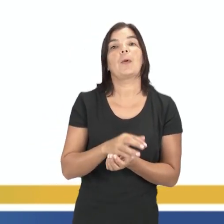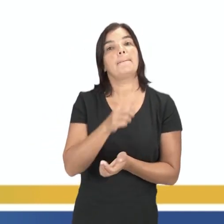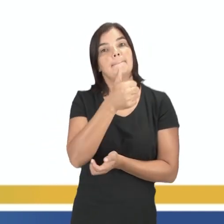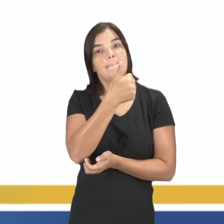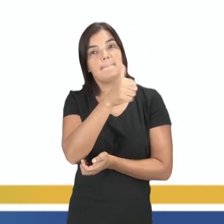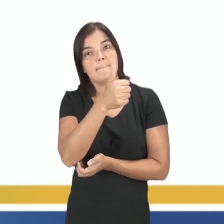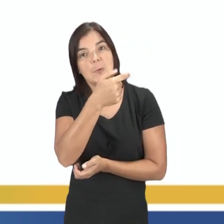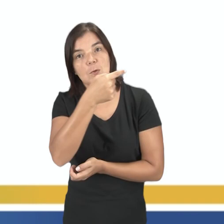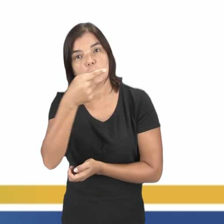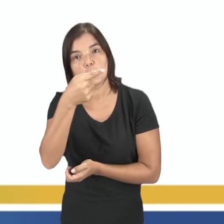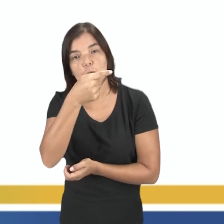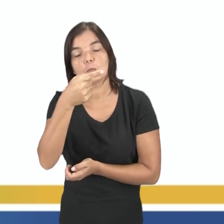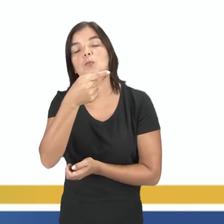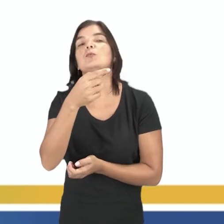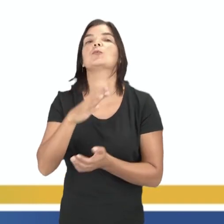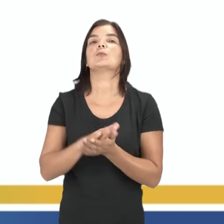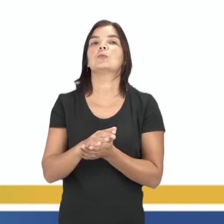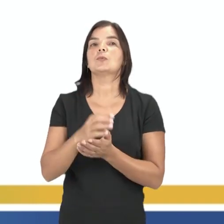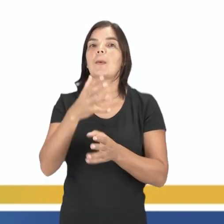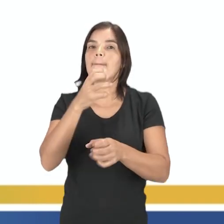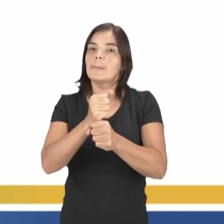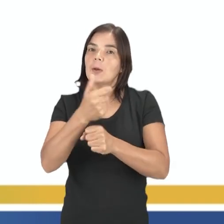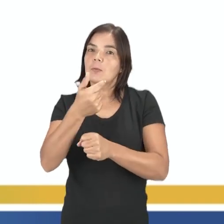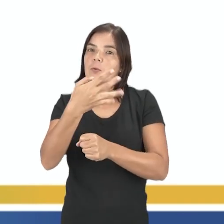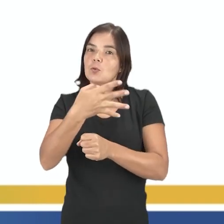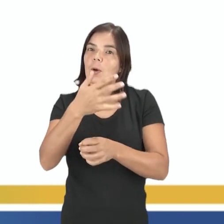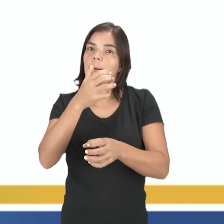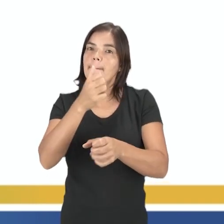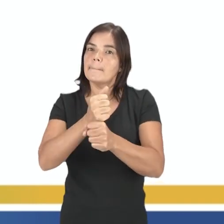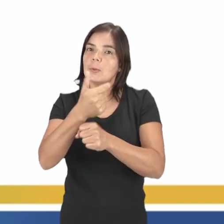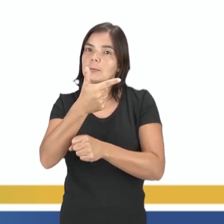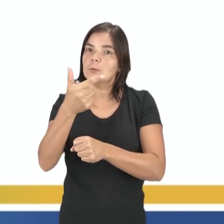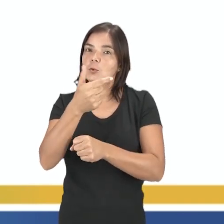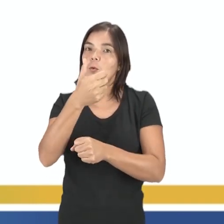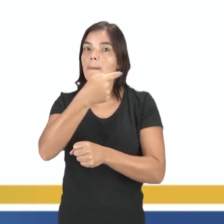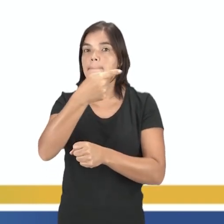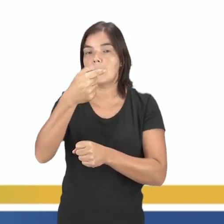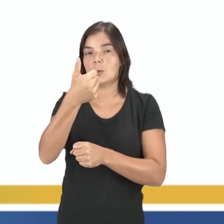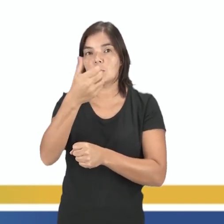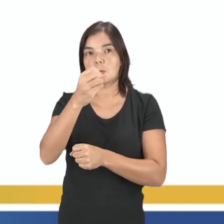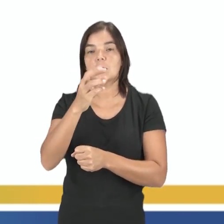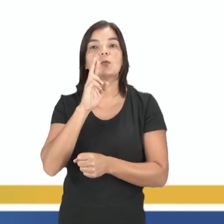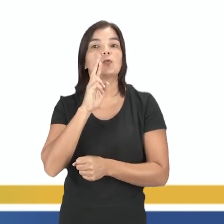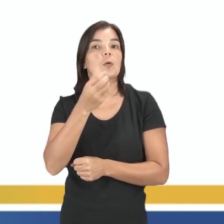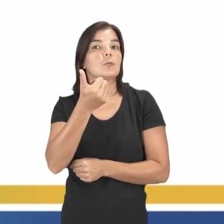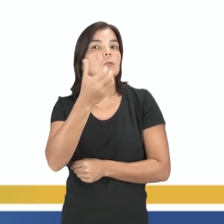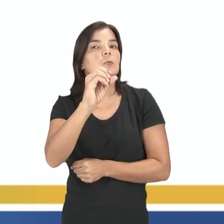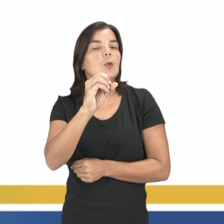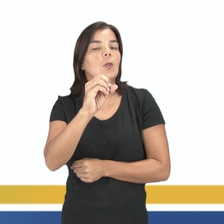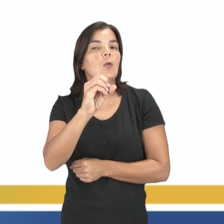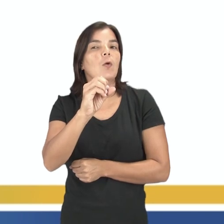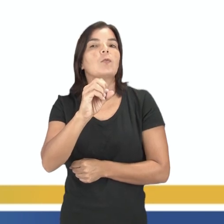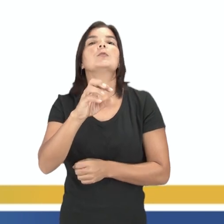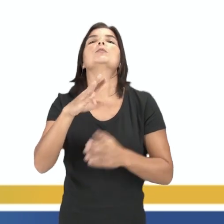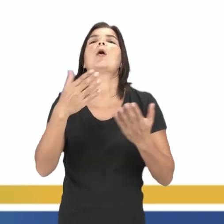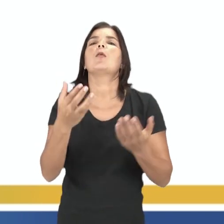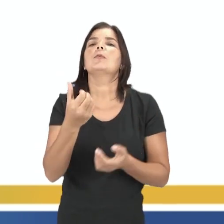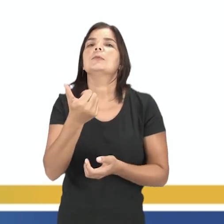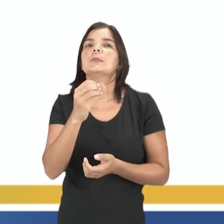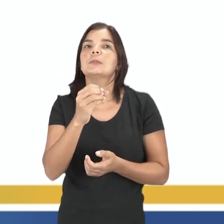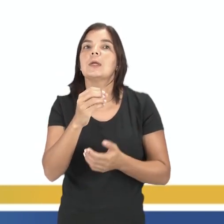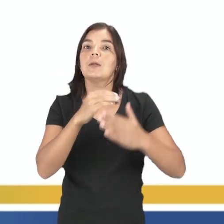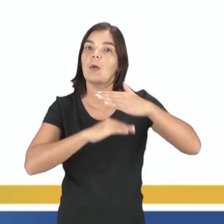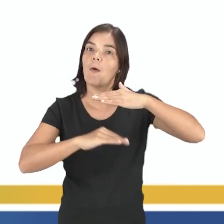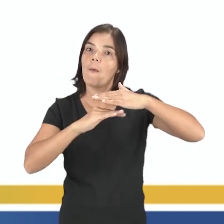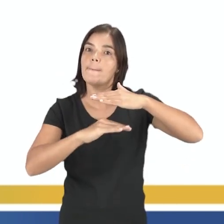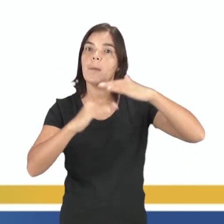menos 11 mais 24 mais 22 e menos o 16 vai dar 19. Da onde que foi esse 16? Ele estava